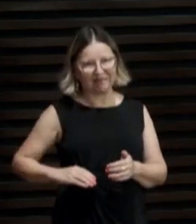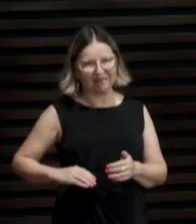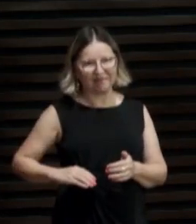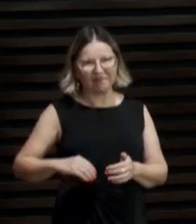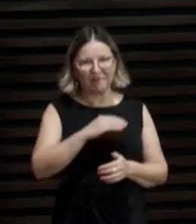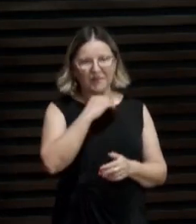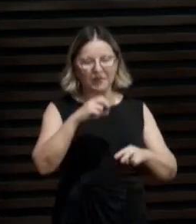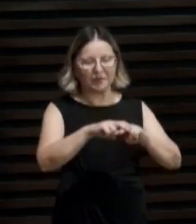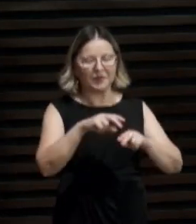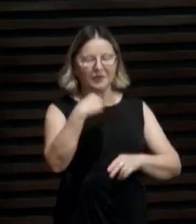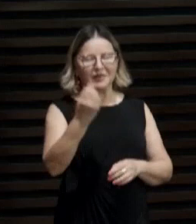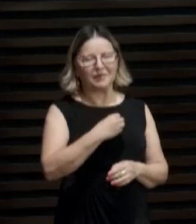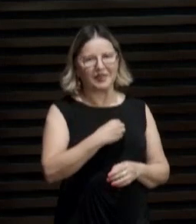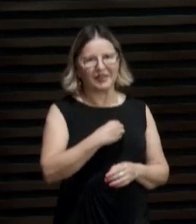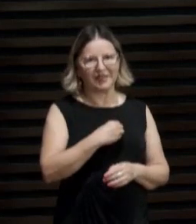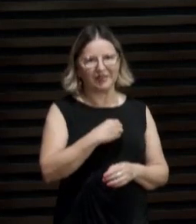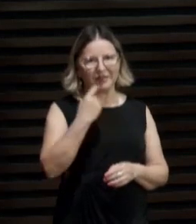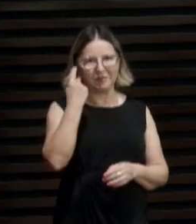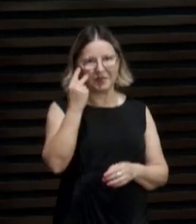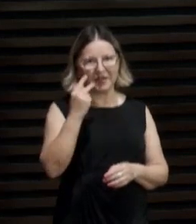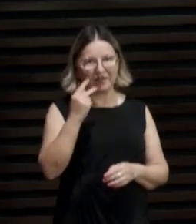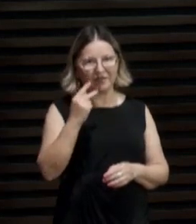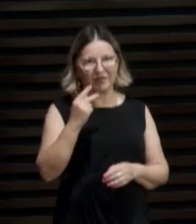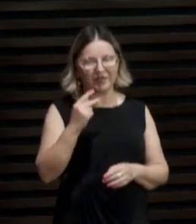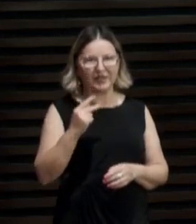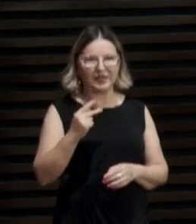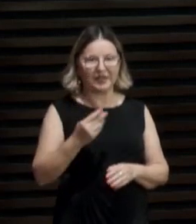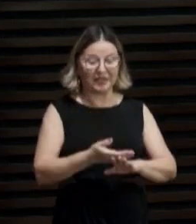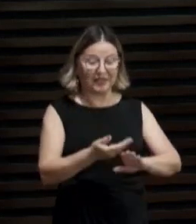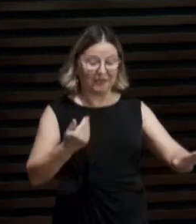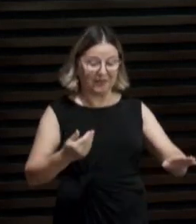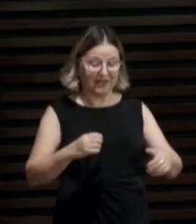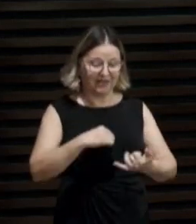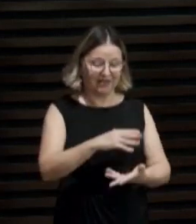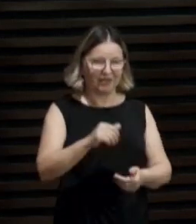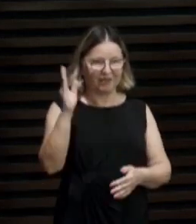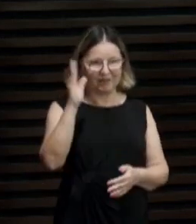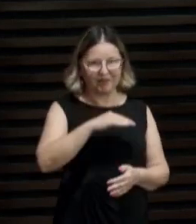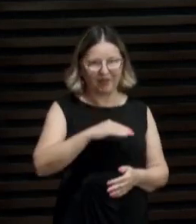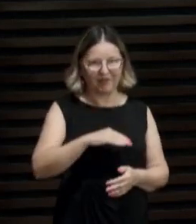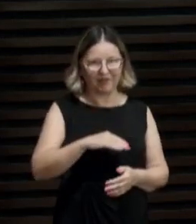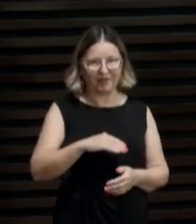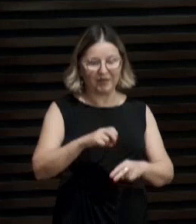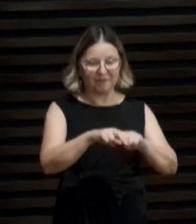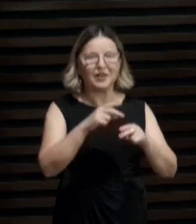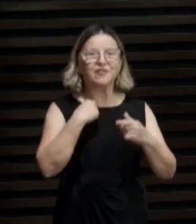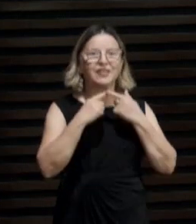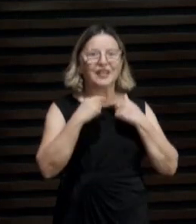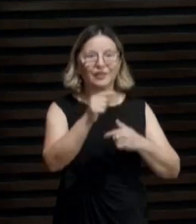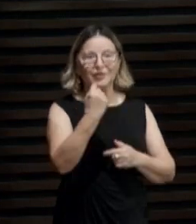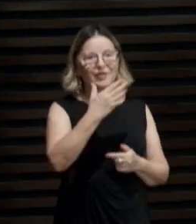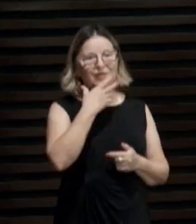nossos pecados, para nos desarraigar deste mundo perverso, segundo a vontade de nosso Deus e Pai. Este mundo